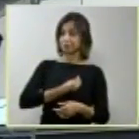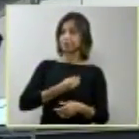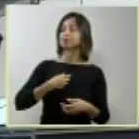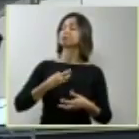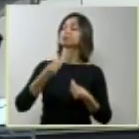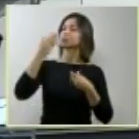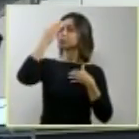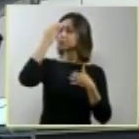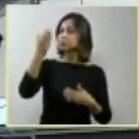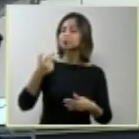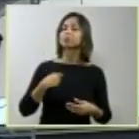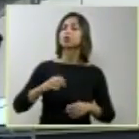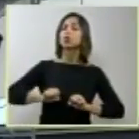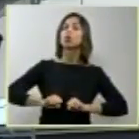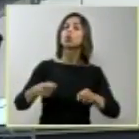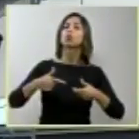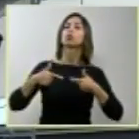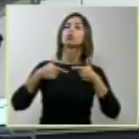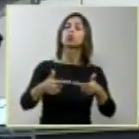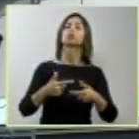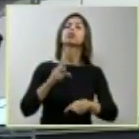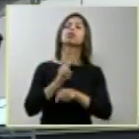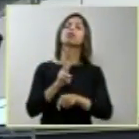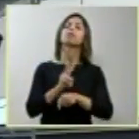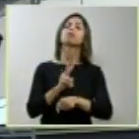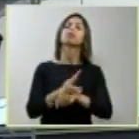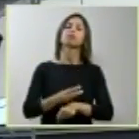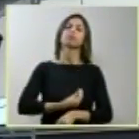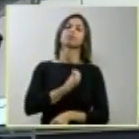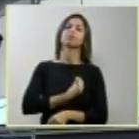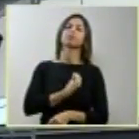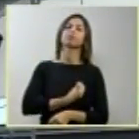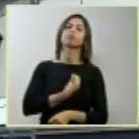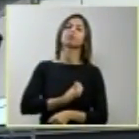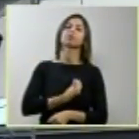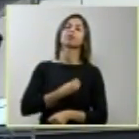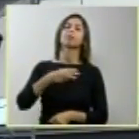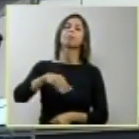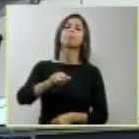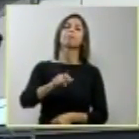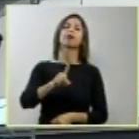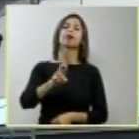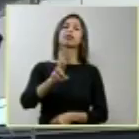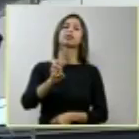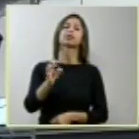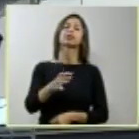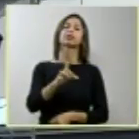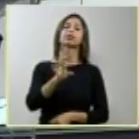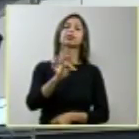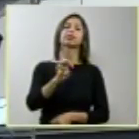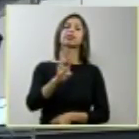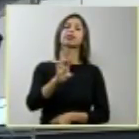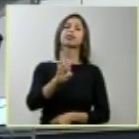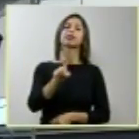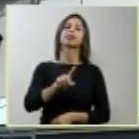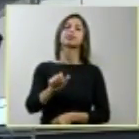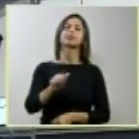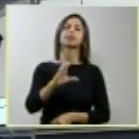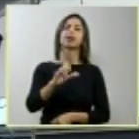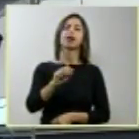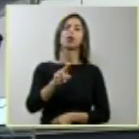luta em defesa da vida e contra o aborto, que é da nossa querida Madre Teresa de Calcutá. É dela o seguinte pensamento, senhor